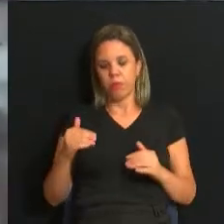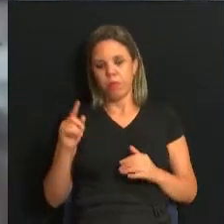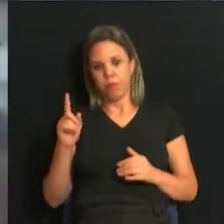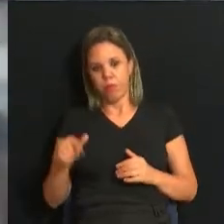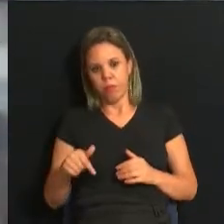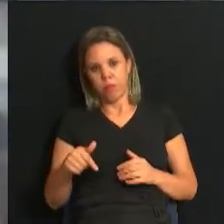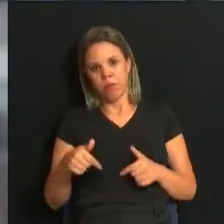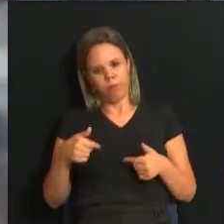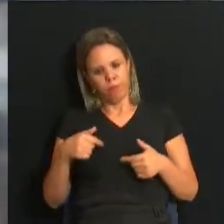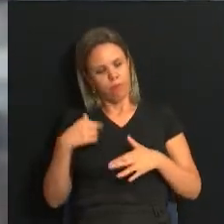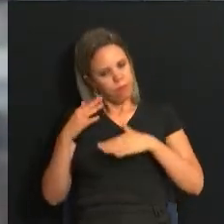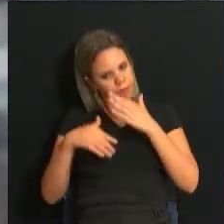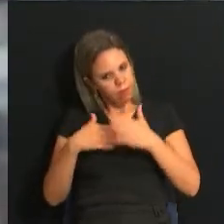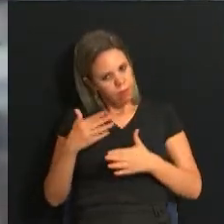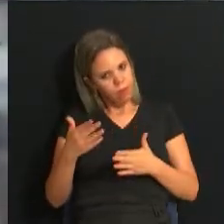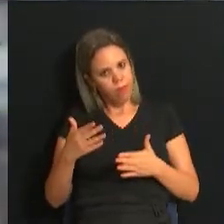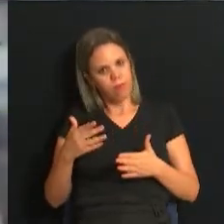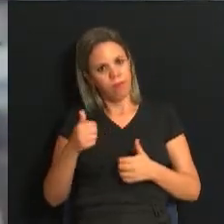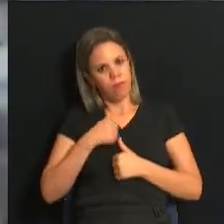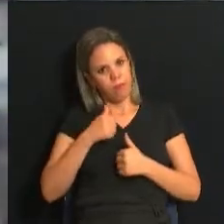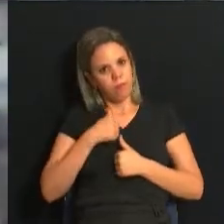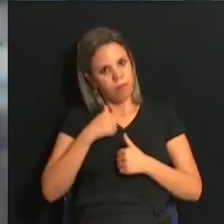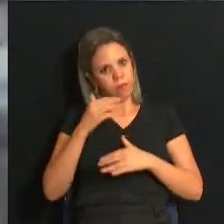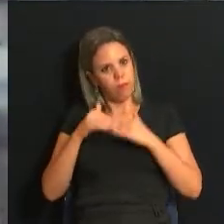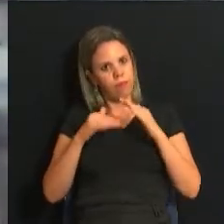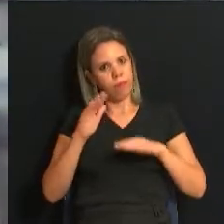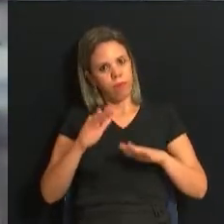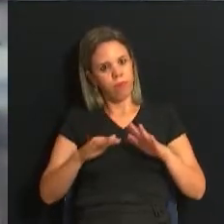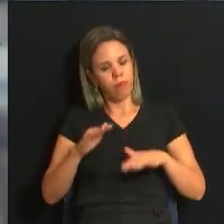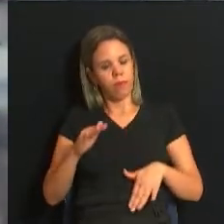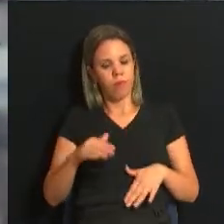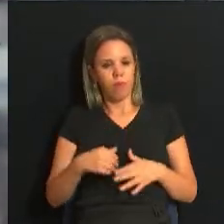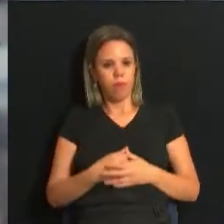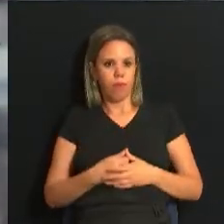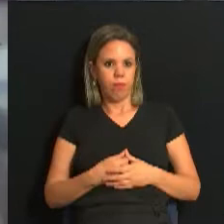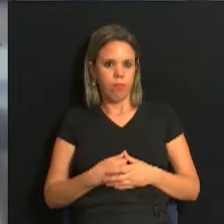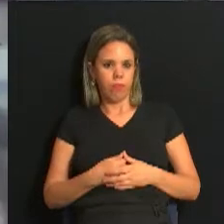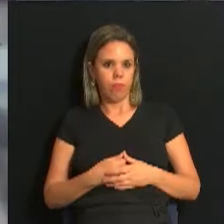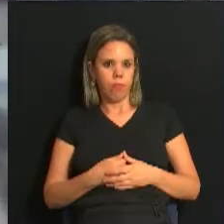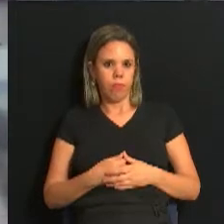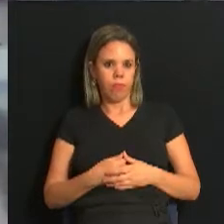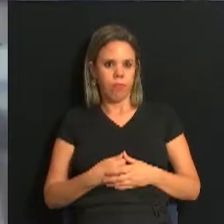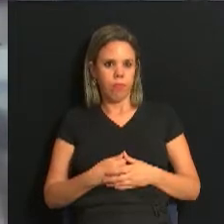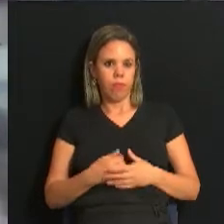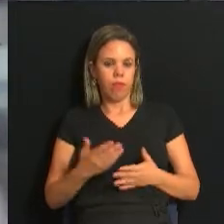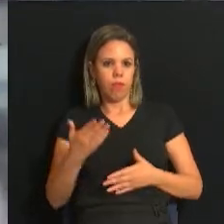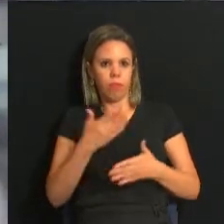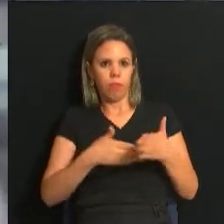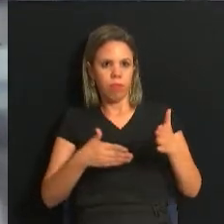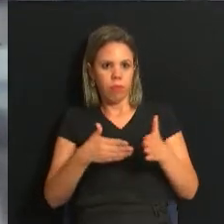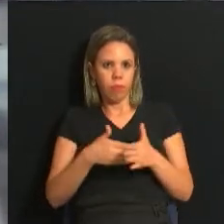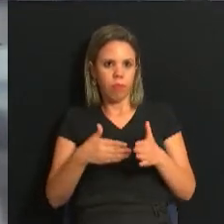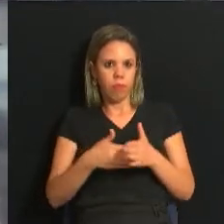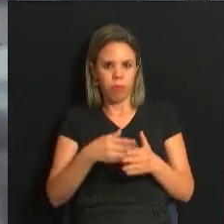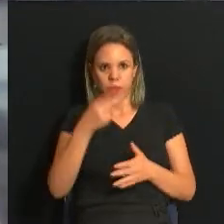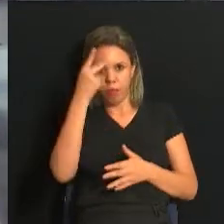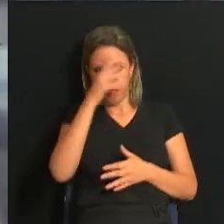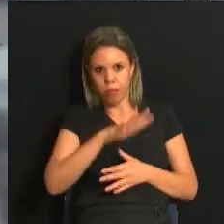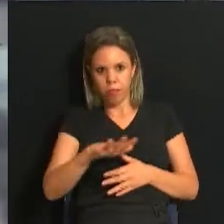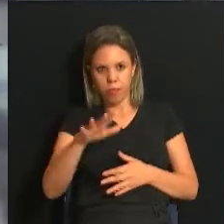busca desenfreada pela autoestima, muitas vezes a gente acaba atropelando algumas pessoas, a gente